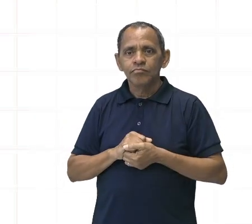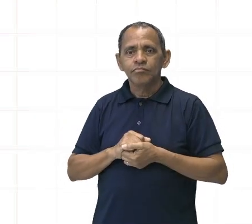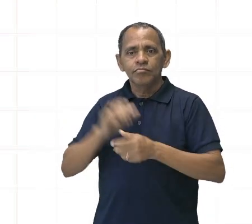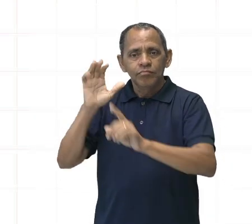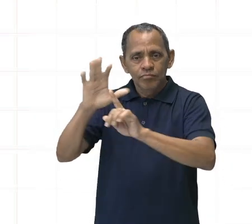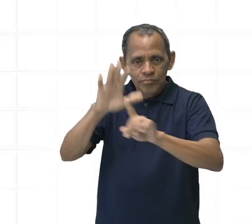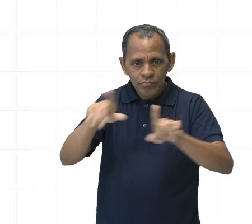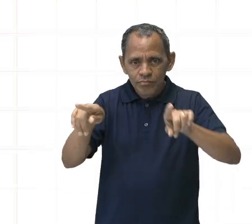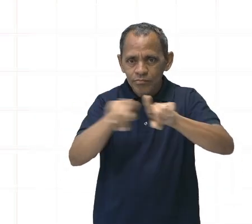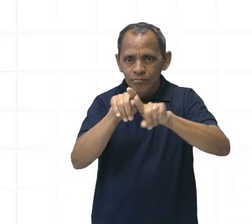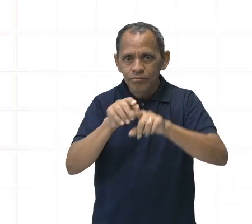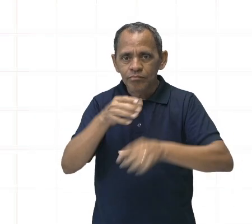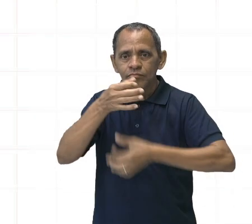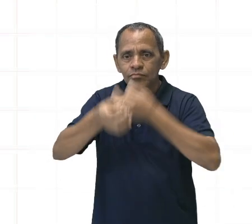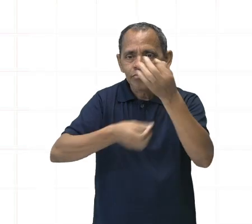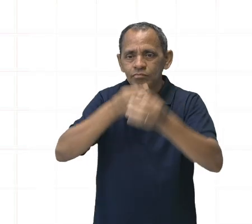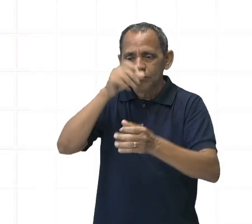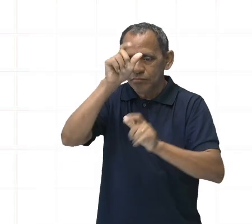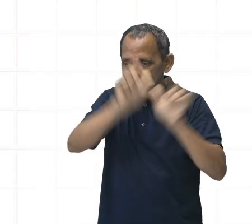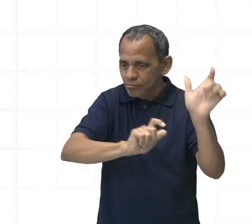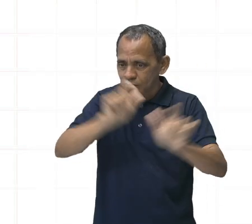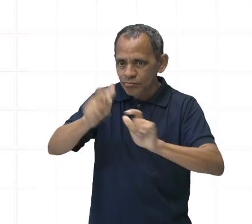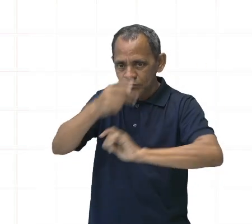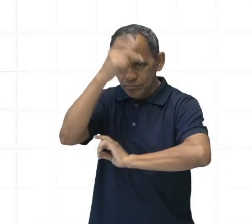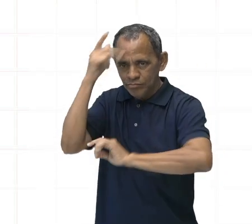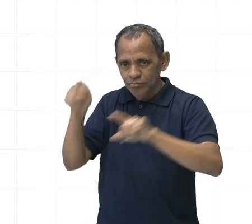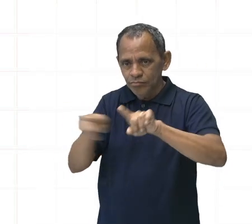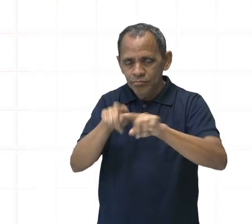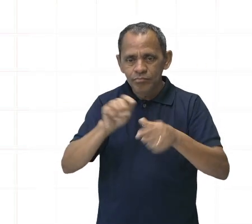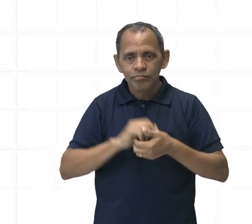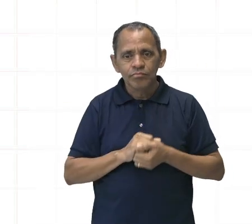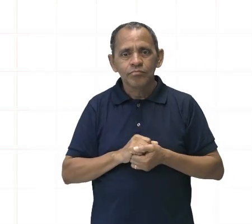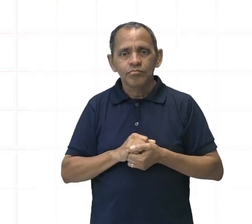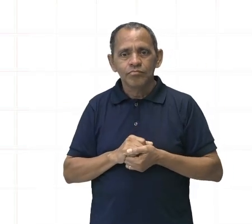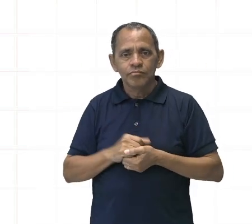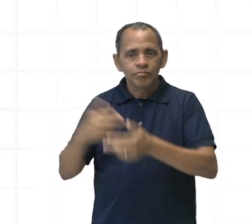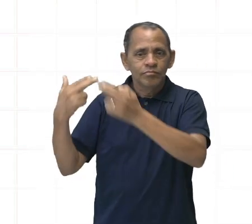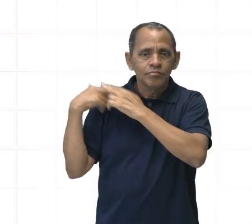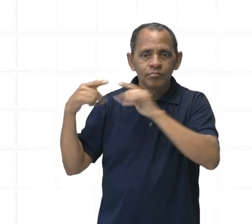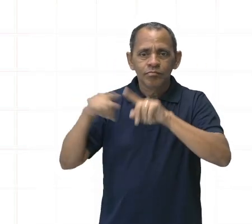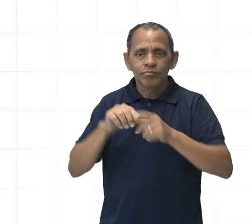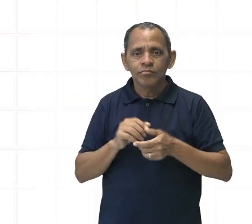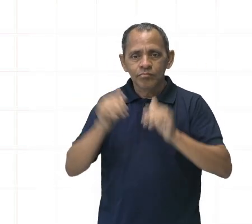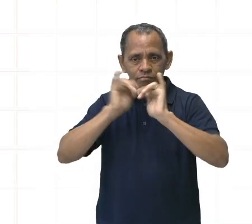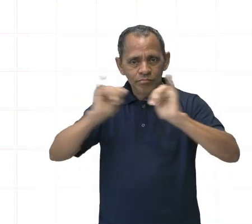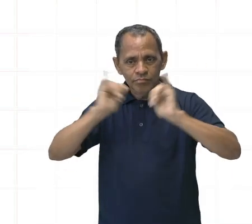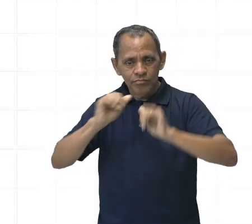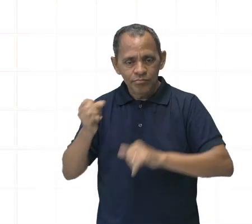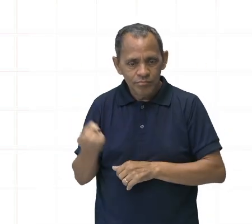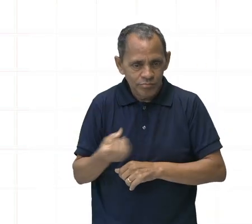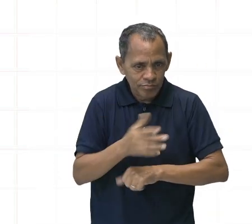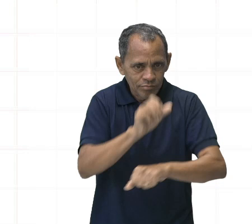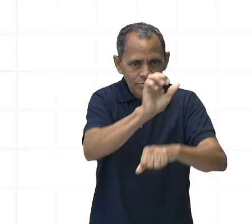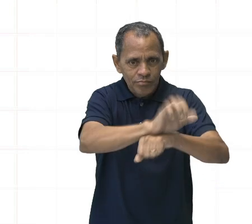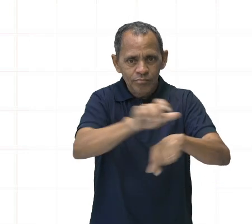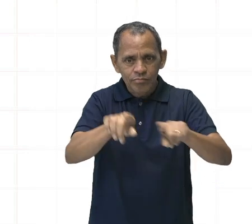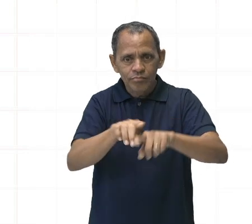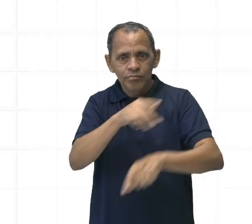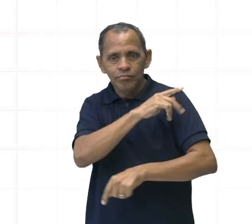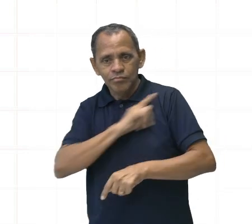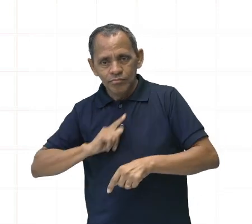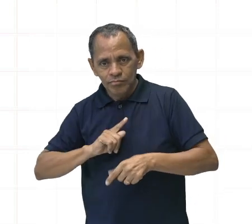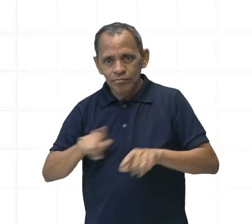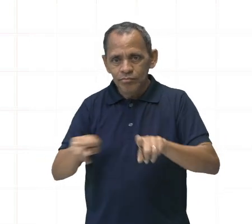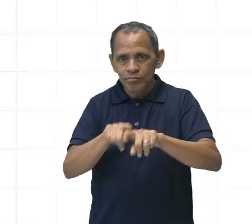e influenciar a opinião pública, encarregado de fazer propaganda do Estado Novo e de ser o presidente e